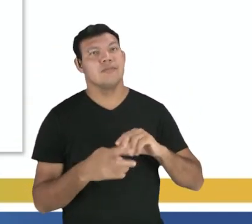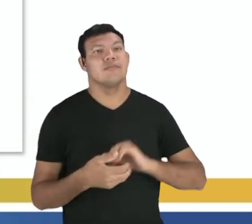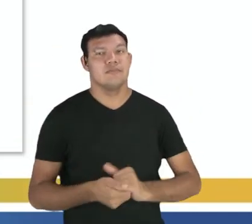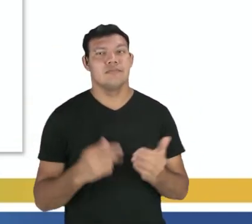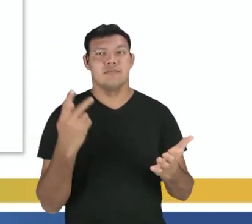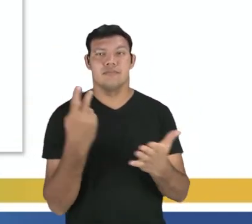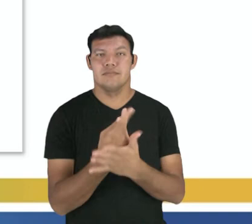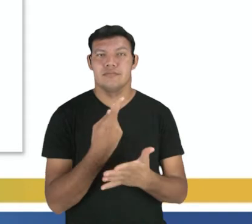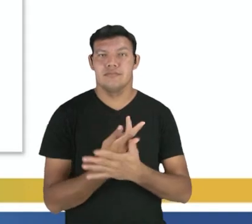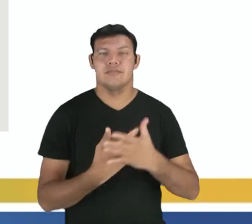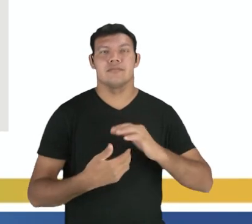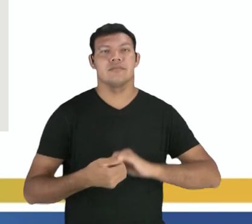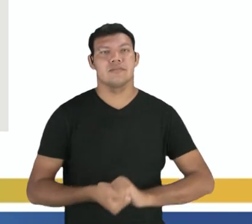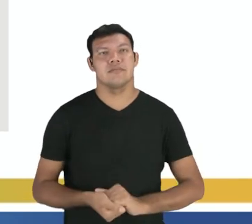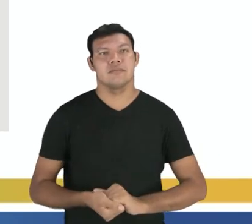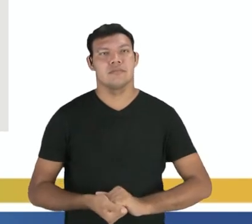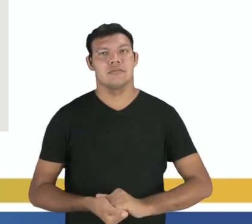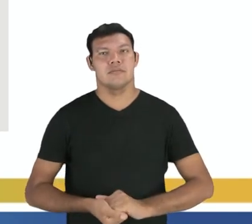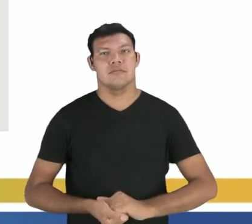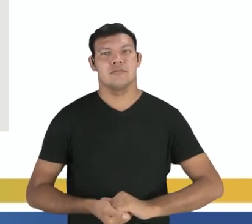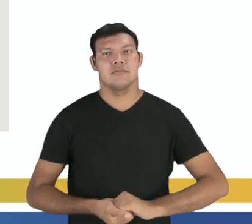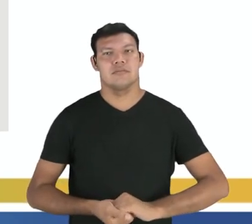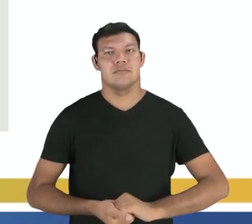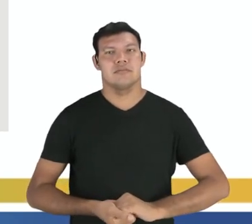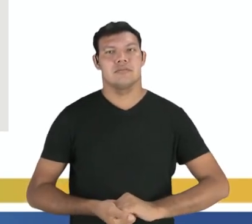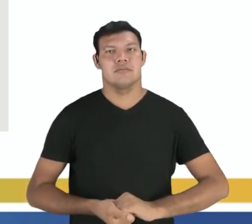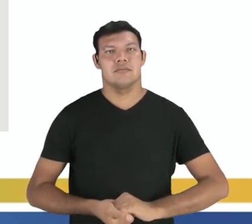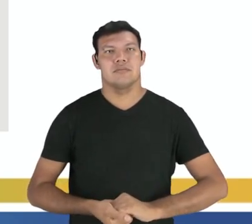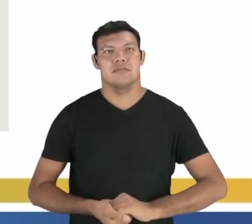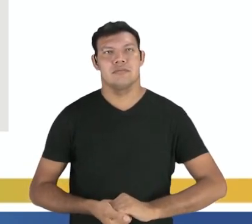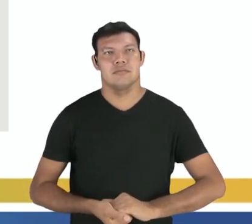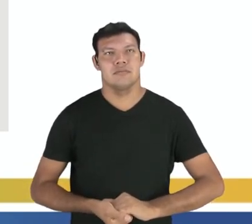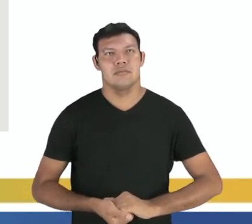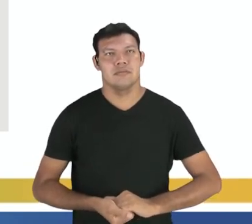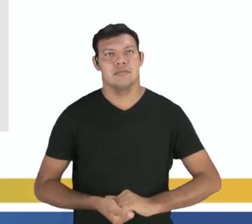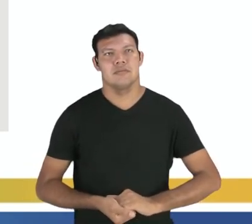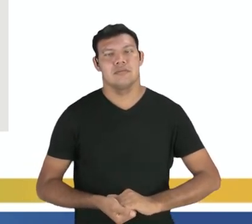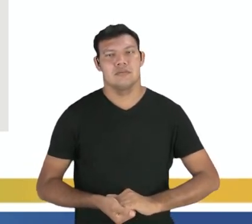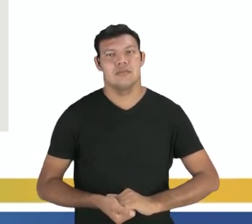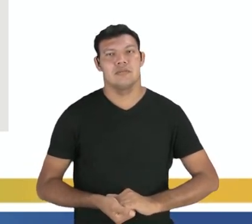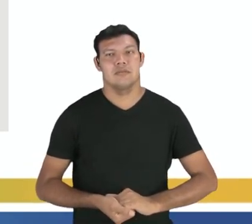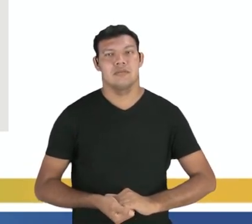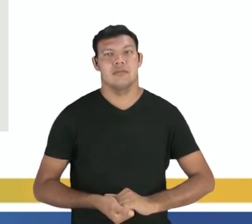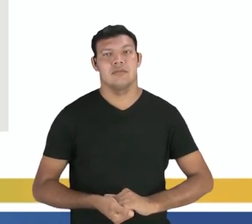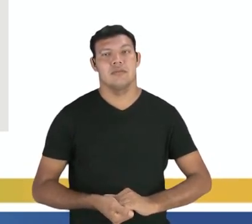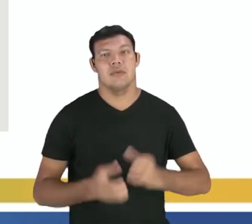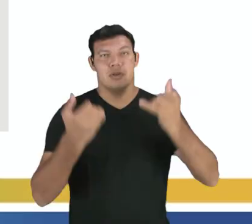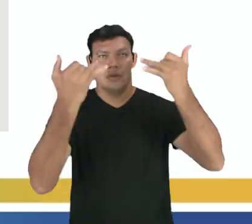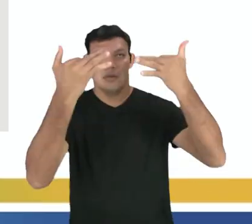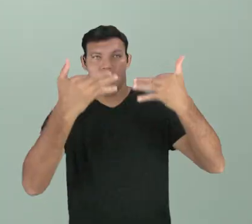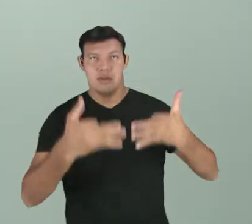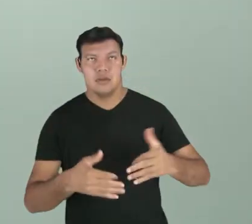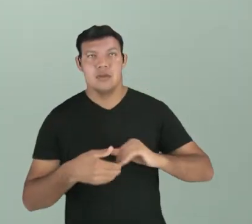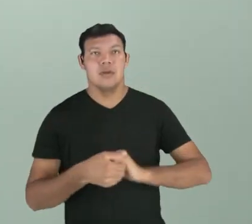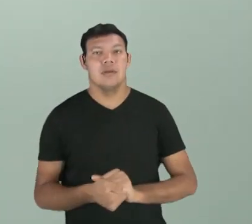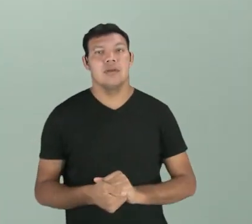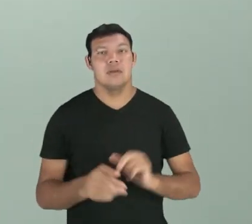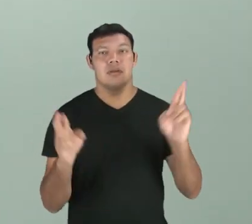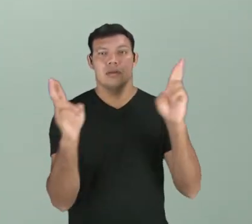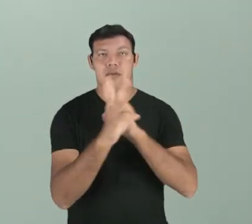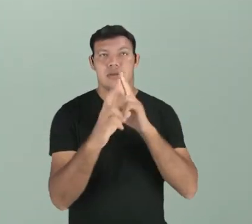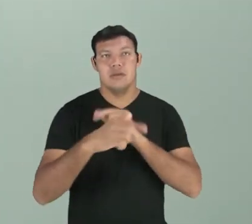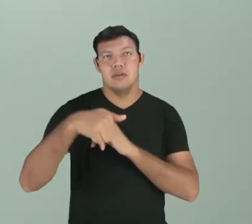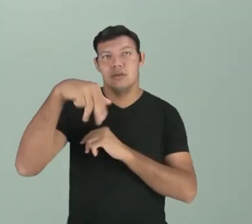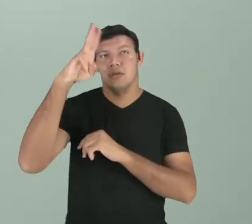um erro, tá? Utilizando esse pronome relativo. Falamos do pronome relativo que, falamos do pronome